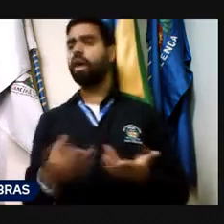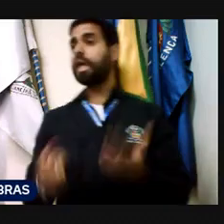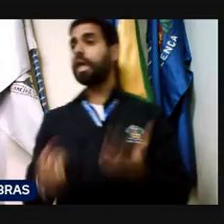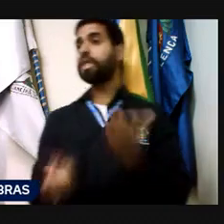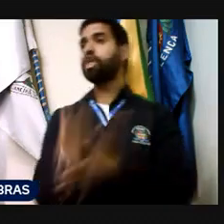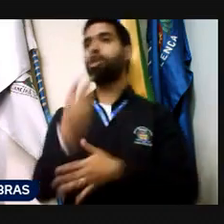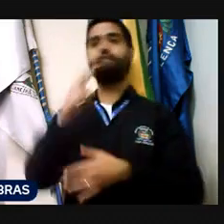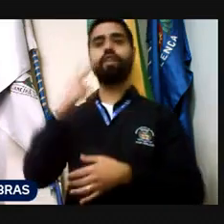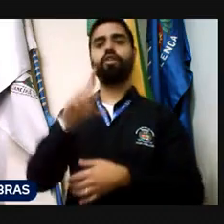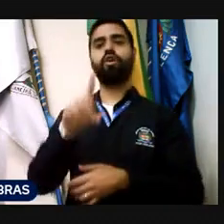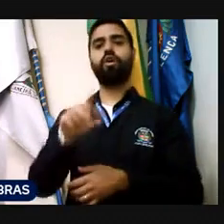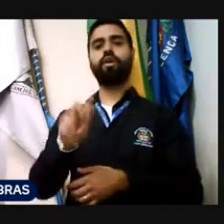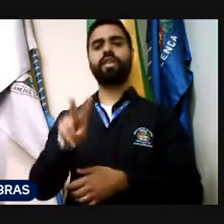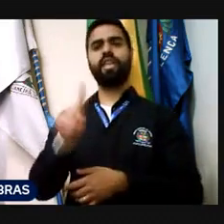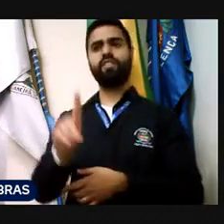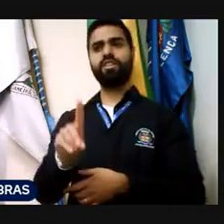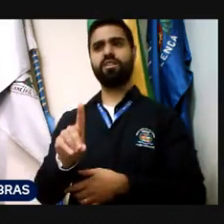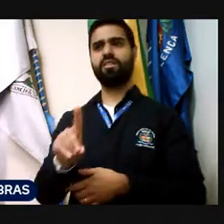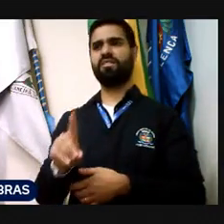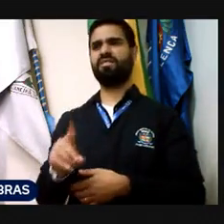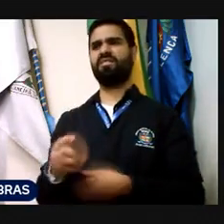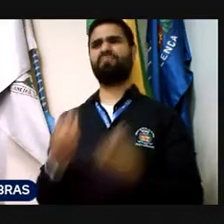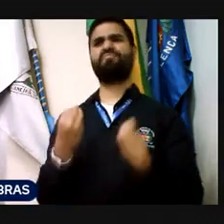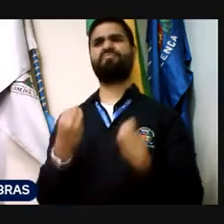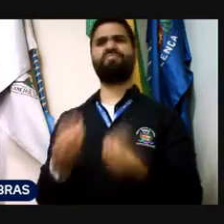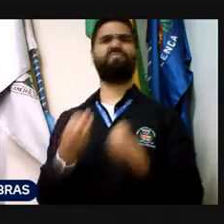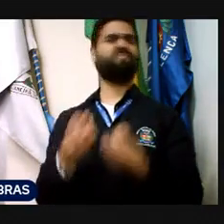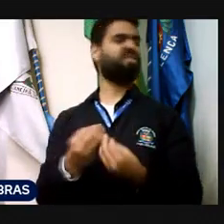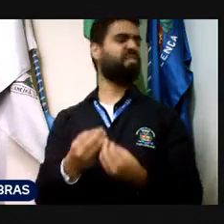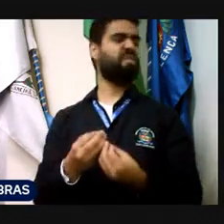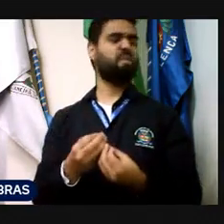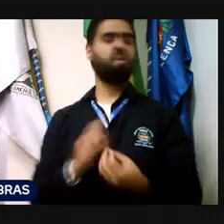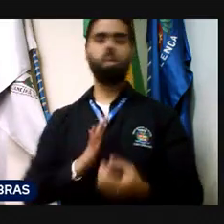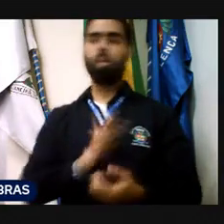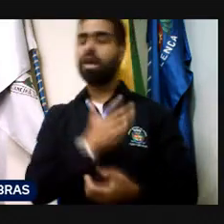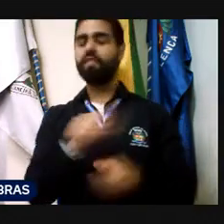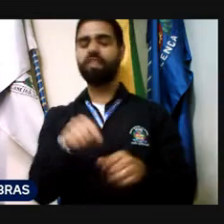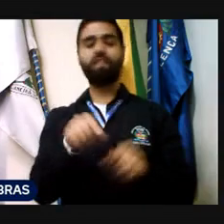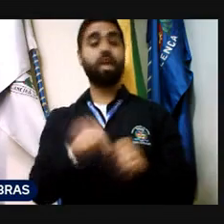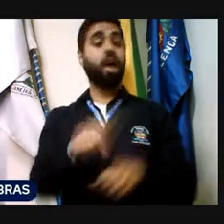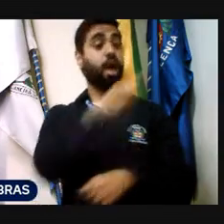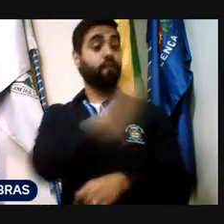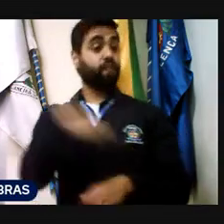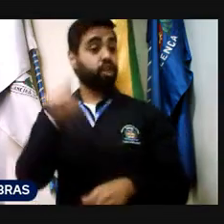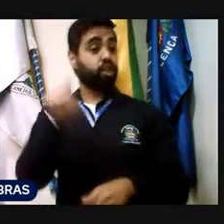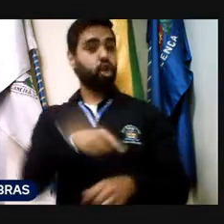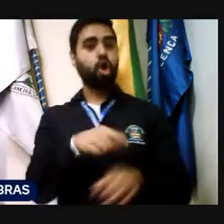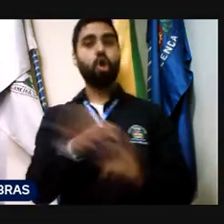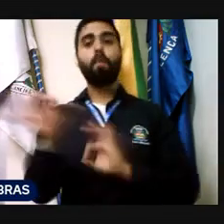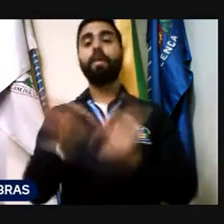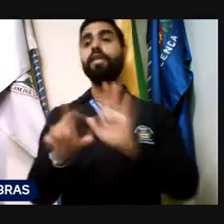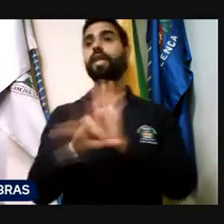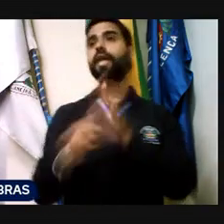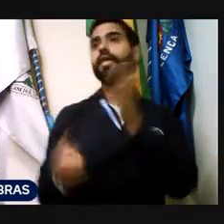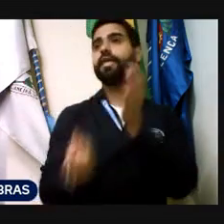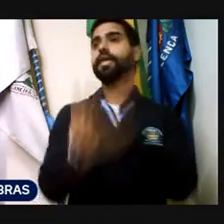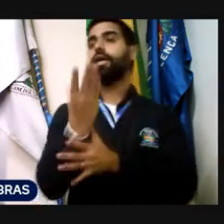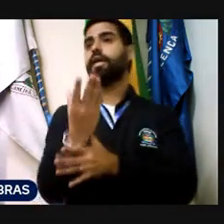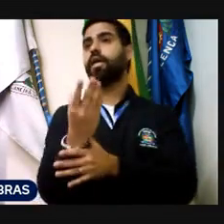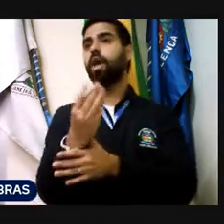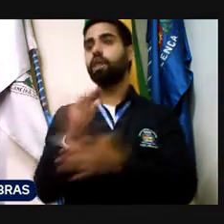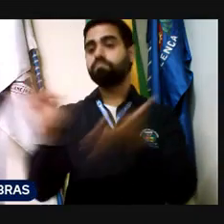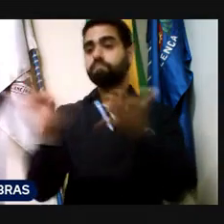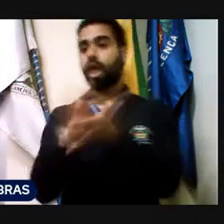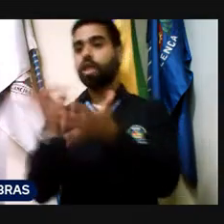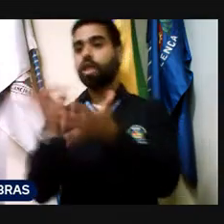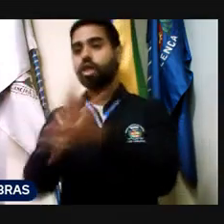minha? Mesquinho, covarde, vetou um projeto de lei meu que cria o cadastro